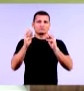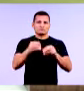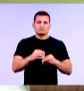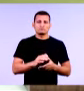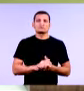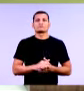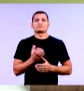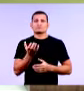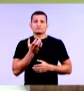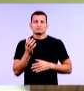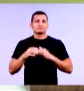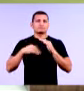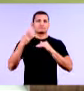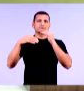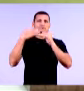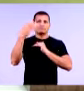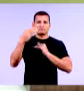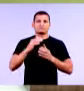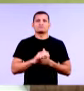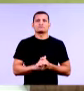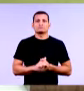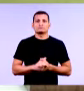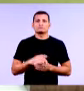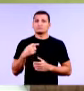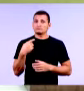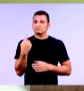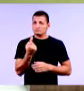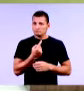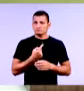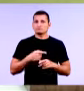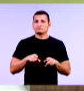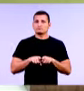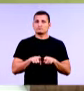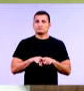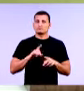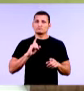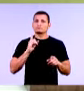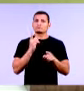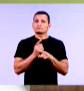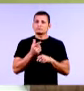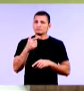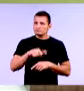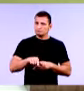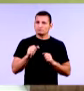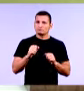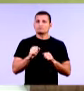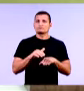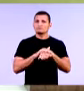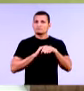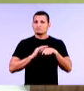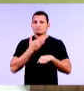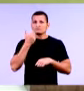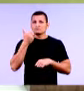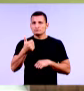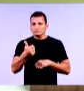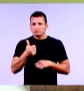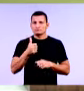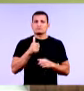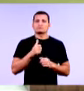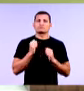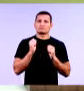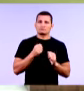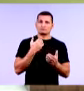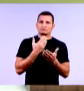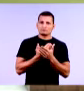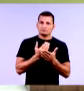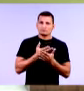E nós vamos nos ver em outras ocasiões nas quais nós vamos poder conversar melhor, vamos poder estudar